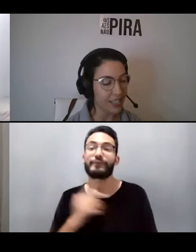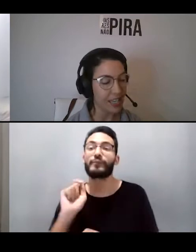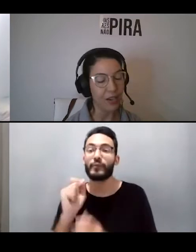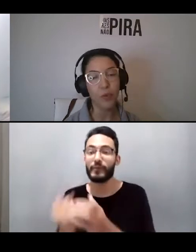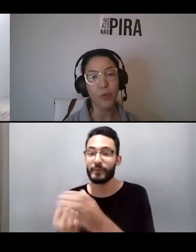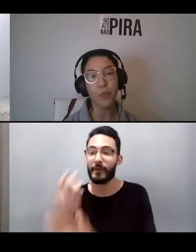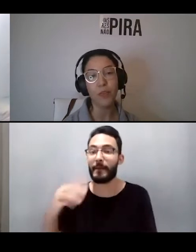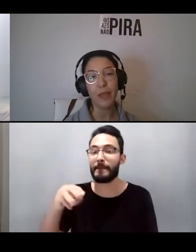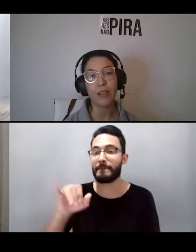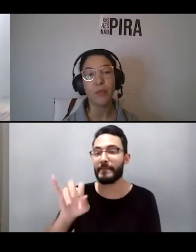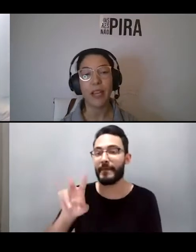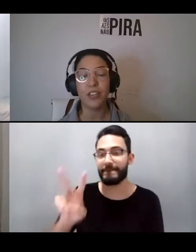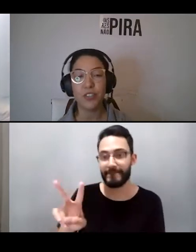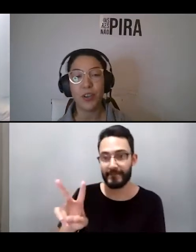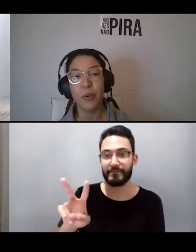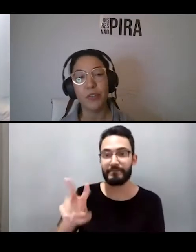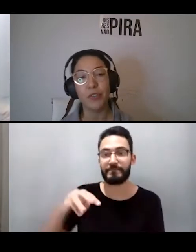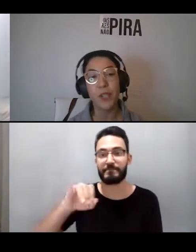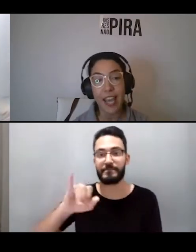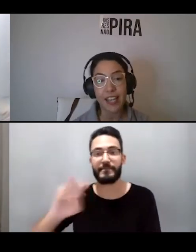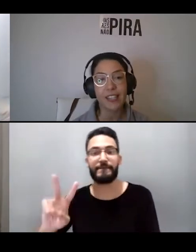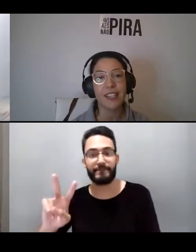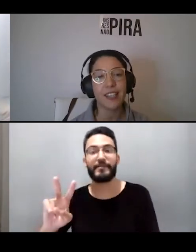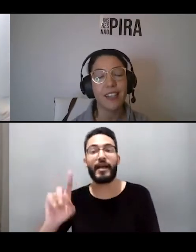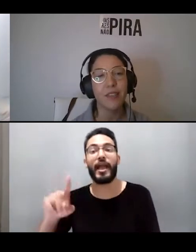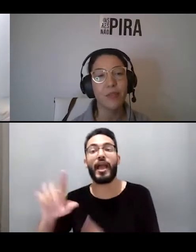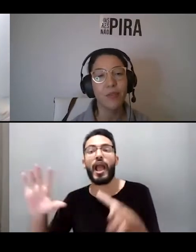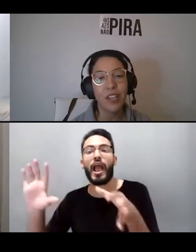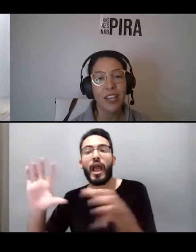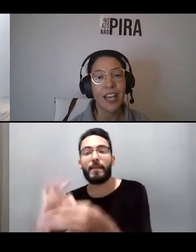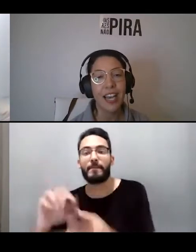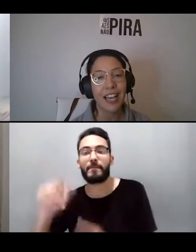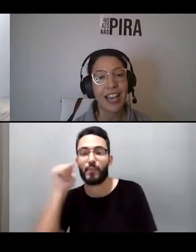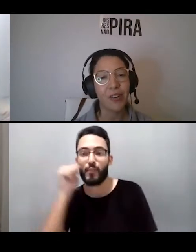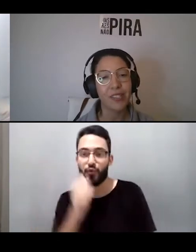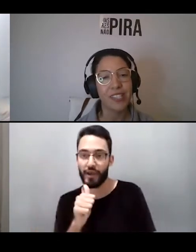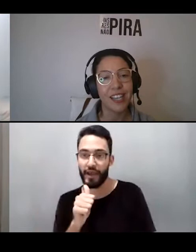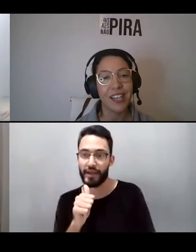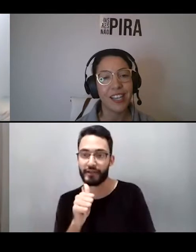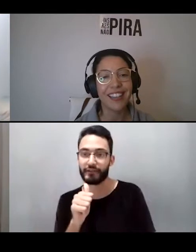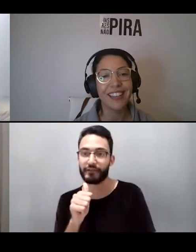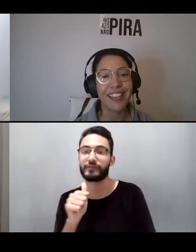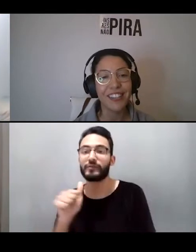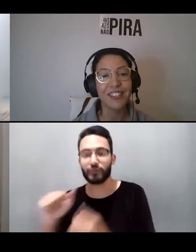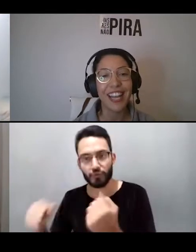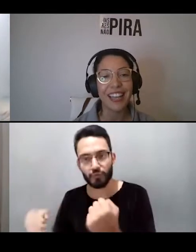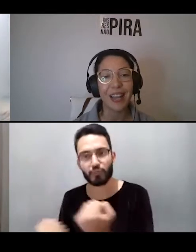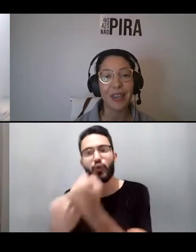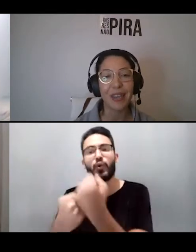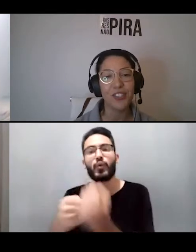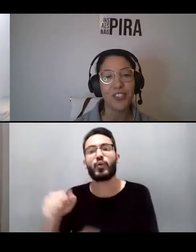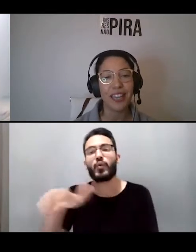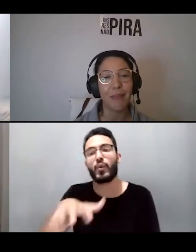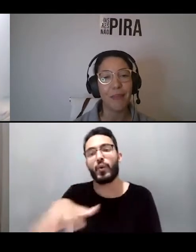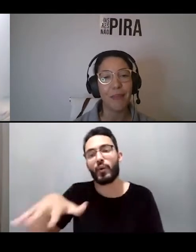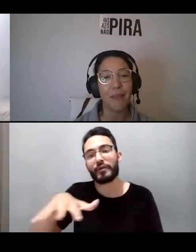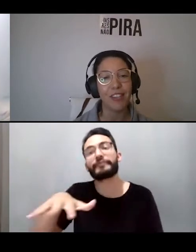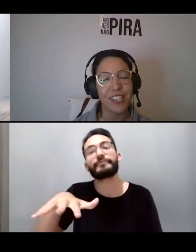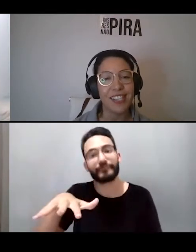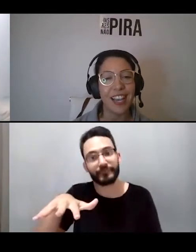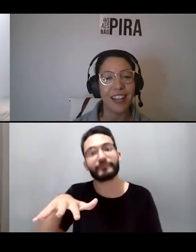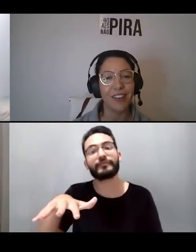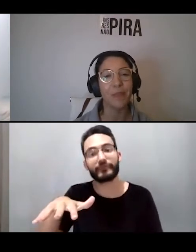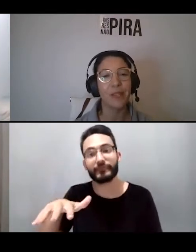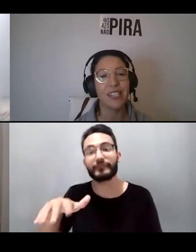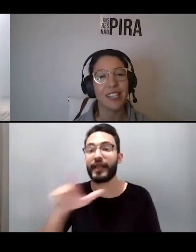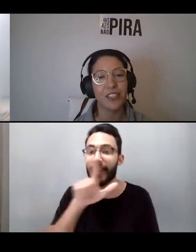MIV, que é um movimento, uma rede de apoio de mulheres. Então, a causa indiretamente, diretamente,